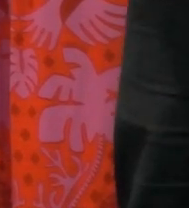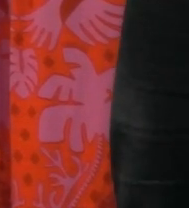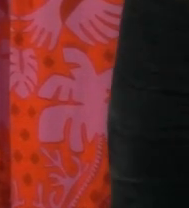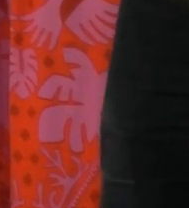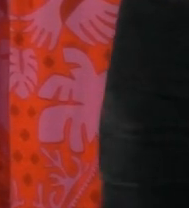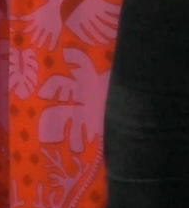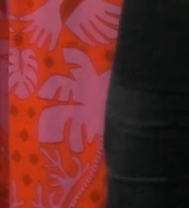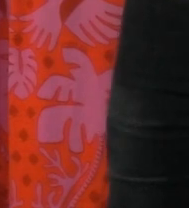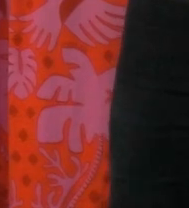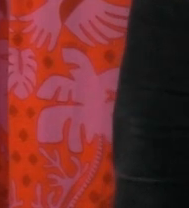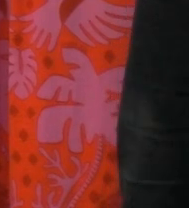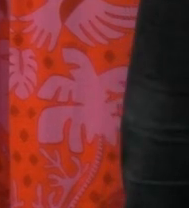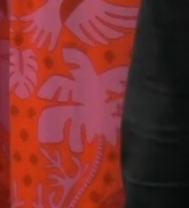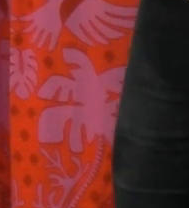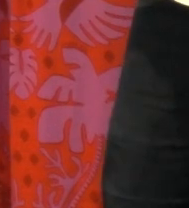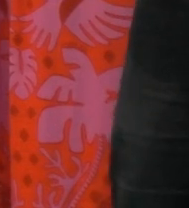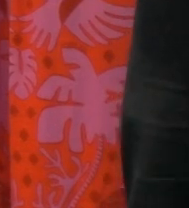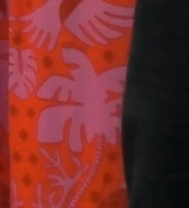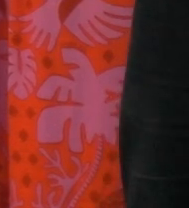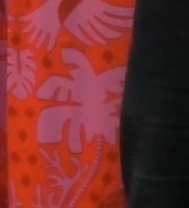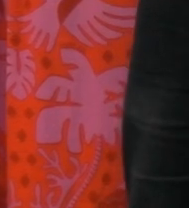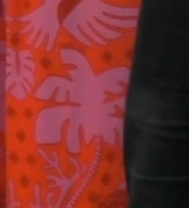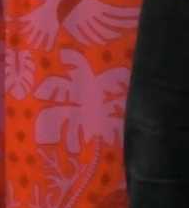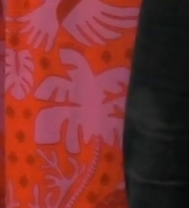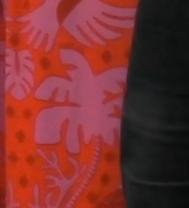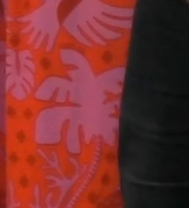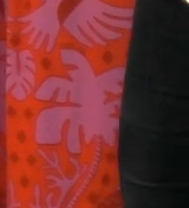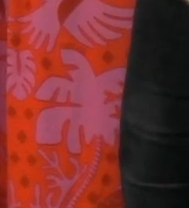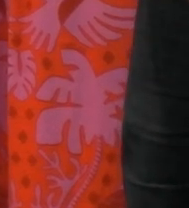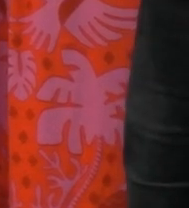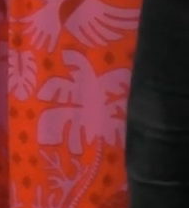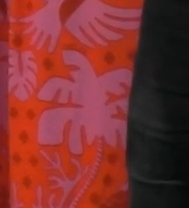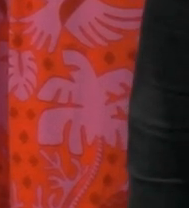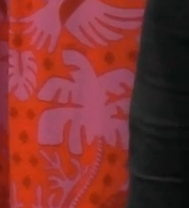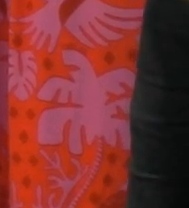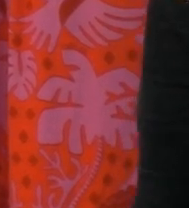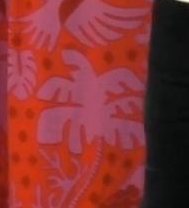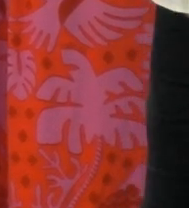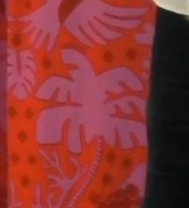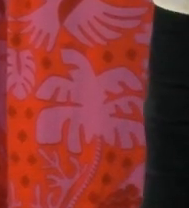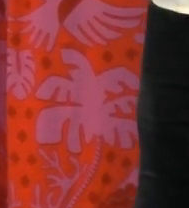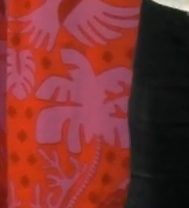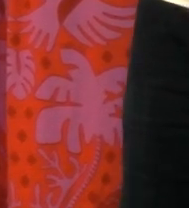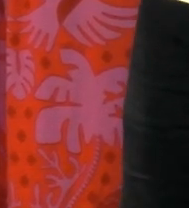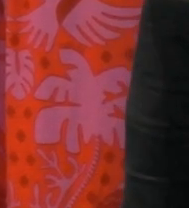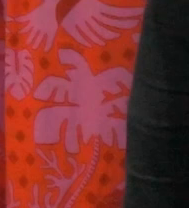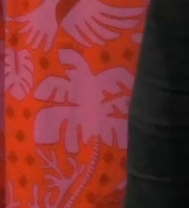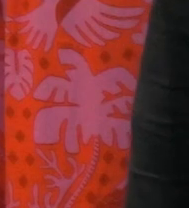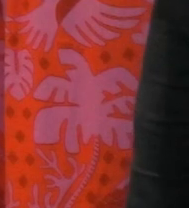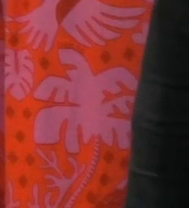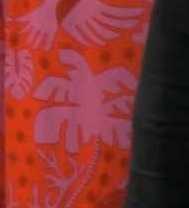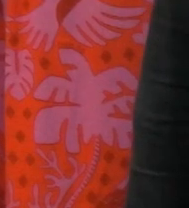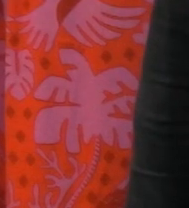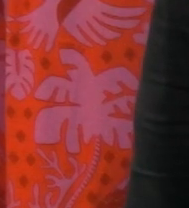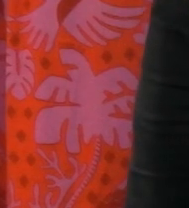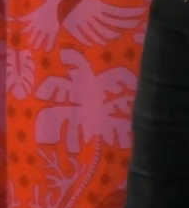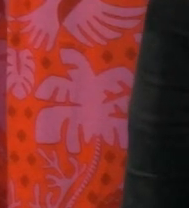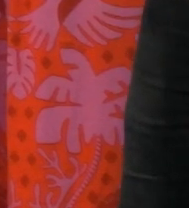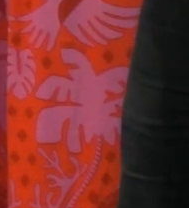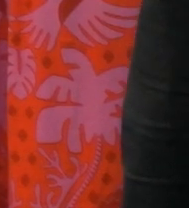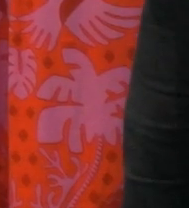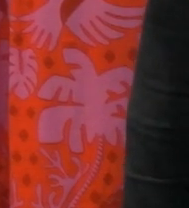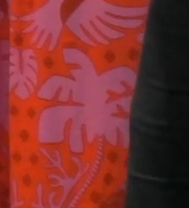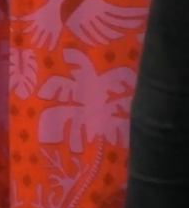plano eu fui ao plano pedir o tratamento o plano me encaminhou para uma clínica que não teve êxito em demonstrar a